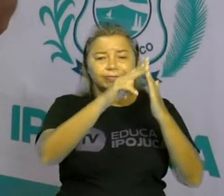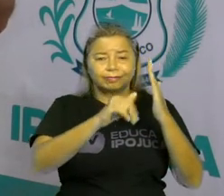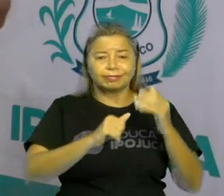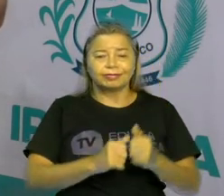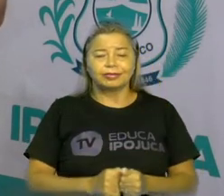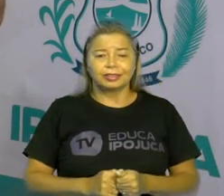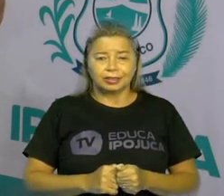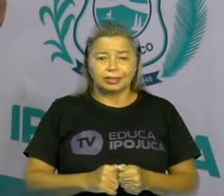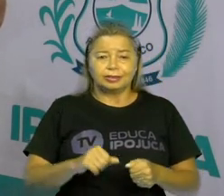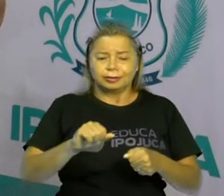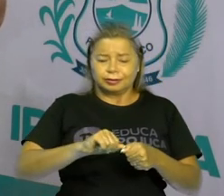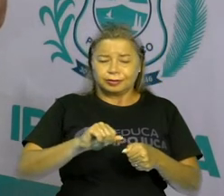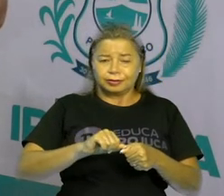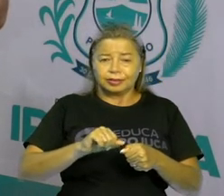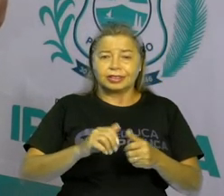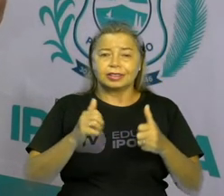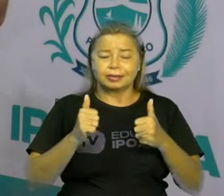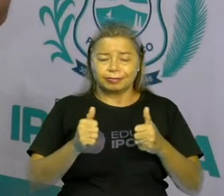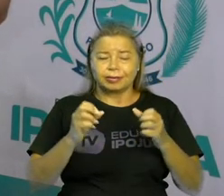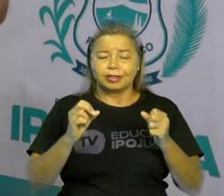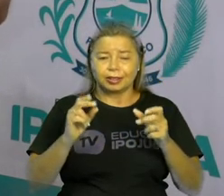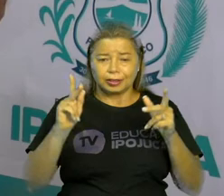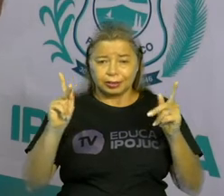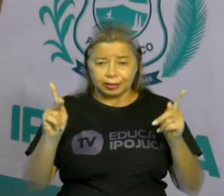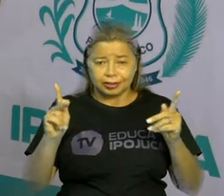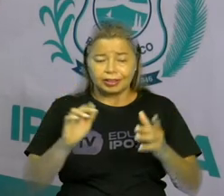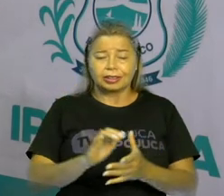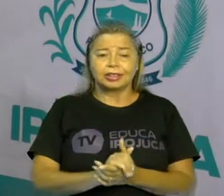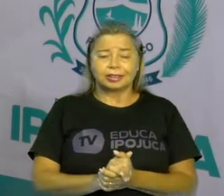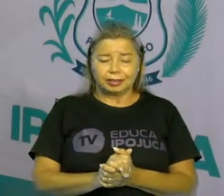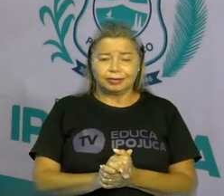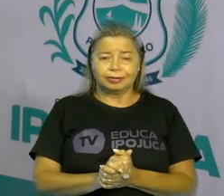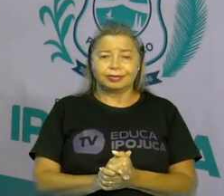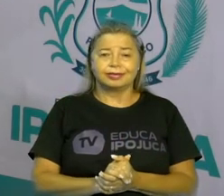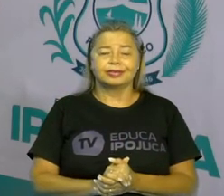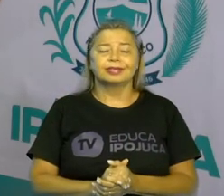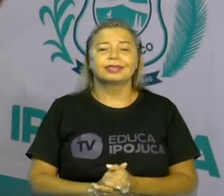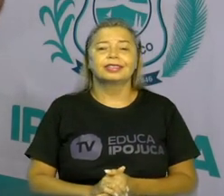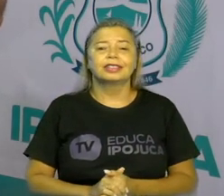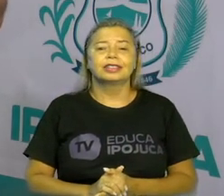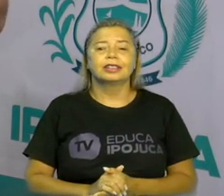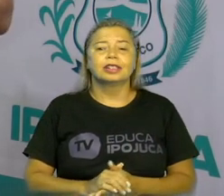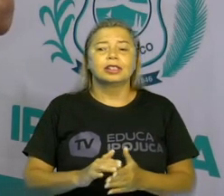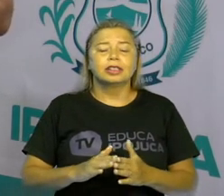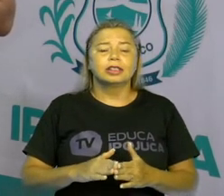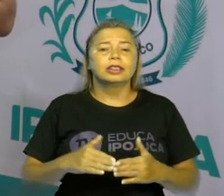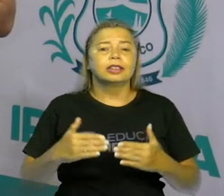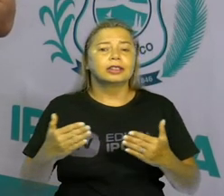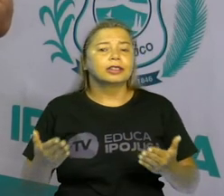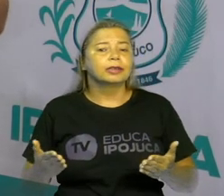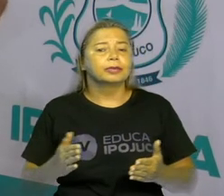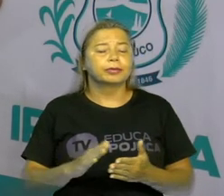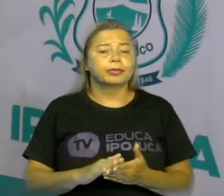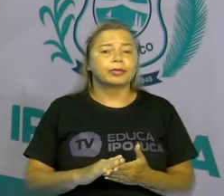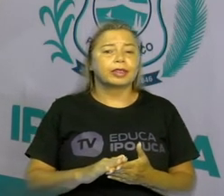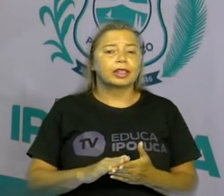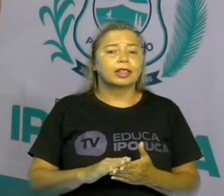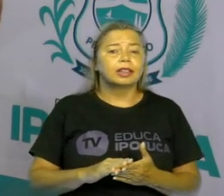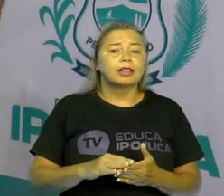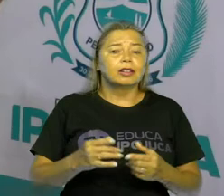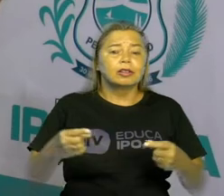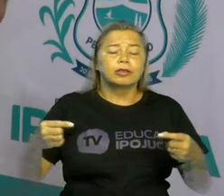certo? Por hoje, estamos chegando ao finalzinho da nossa aula, mas eu quero deixar aqui, certo, um